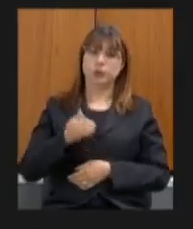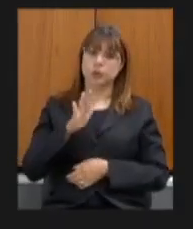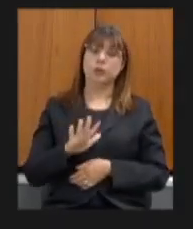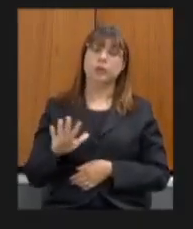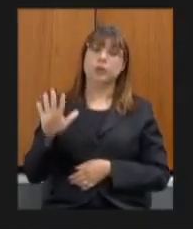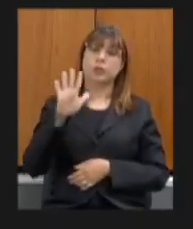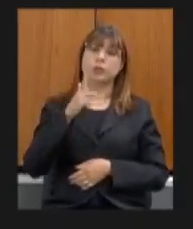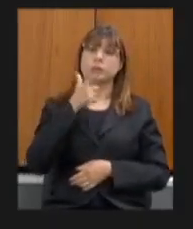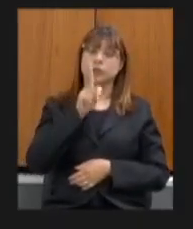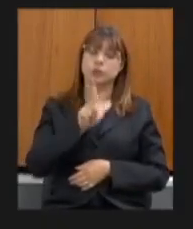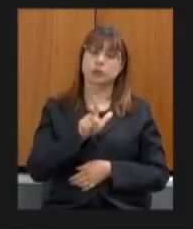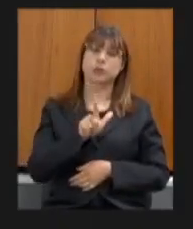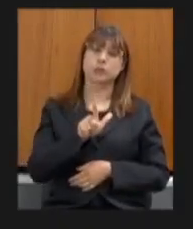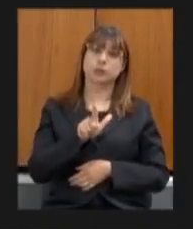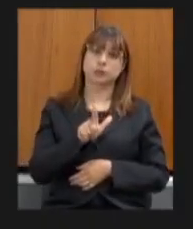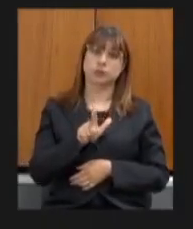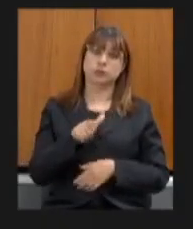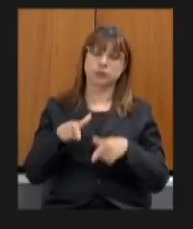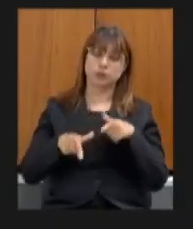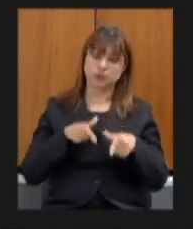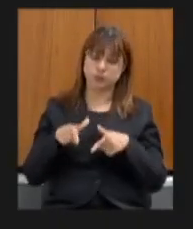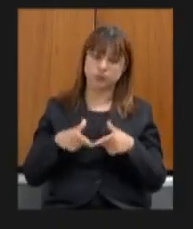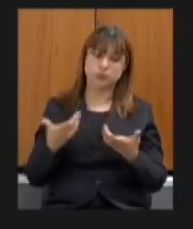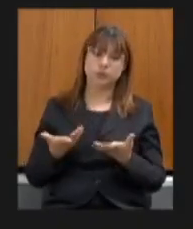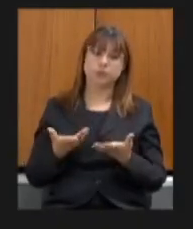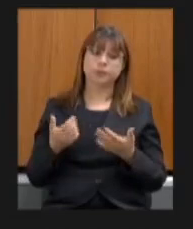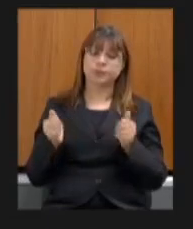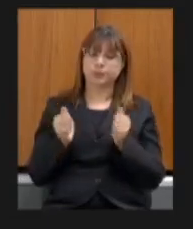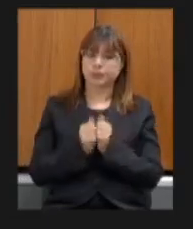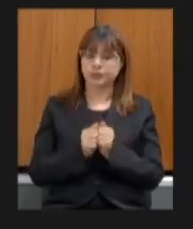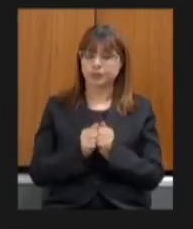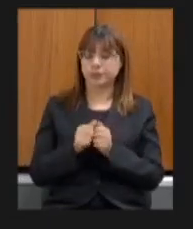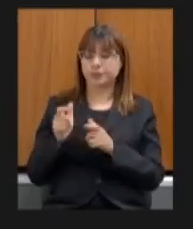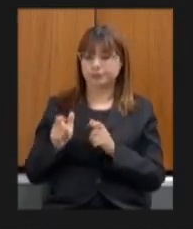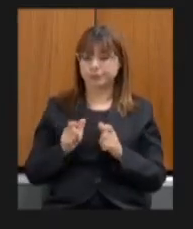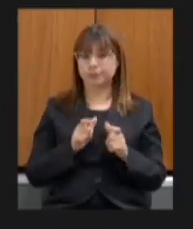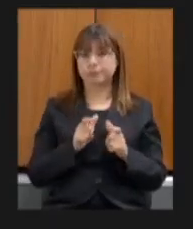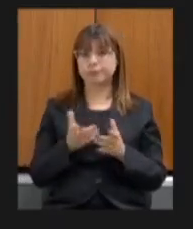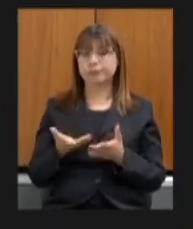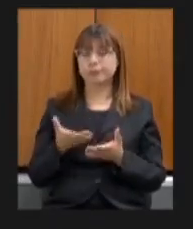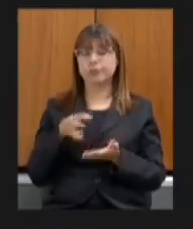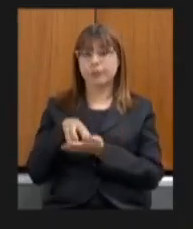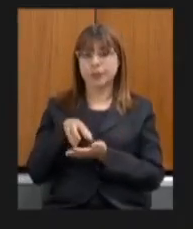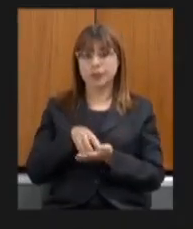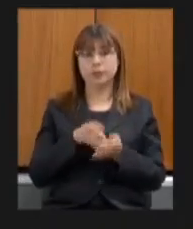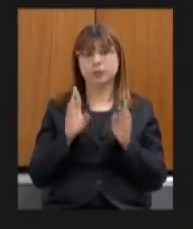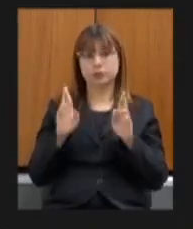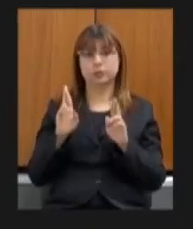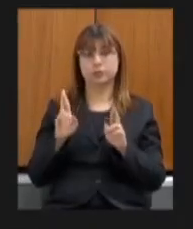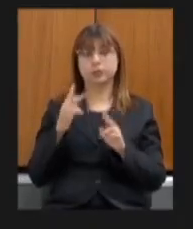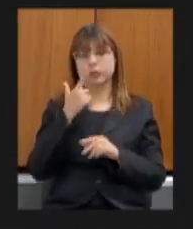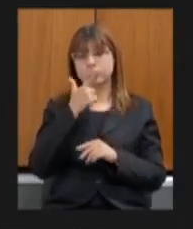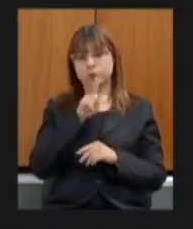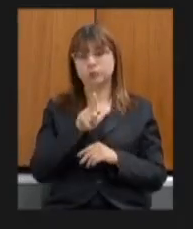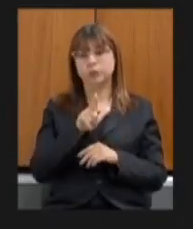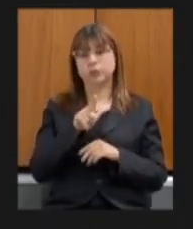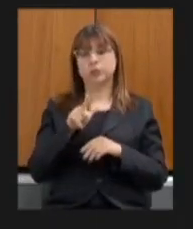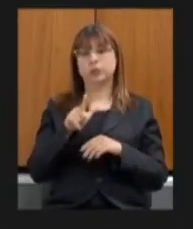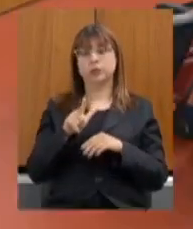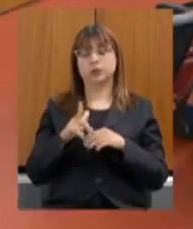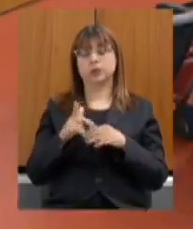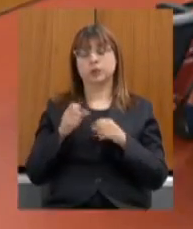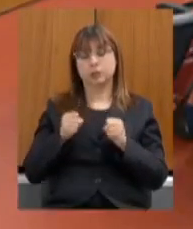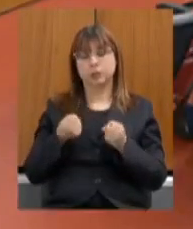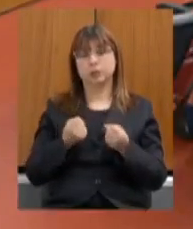que tome as medidas juntas às agências reguladoras as medidas necessárias para a garantia das cotas mínimas. Muito obrigado.